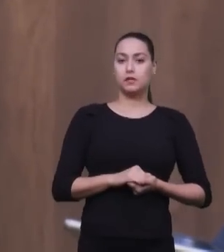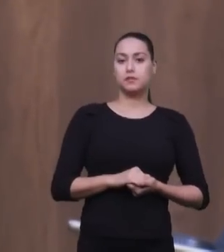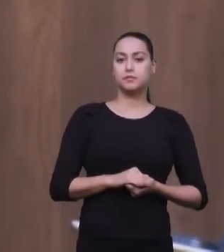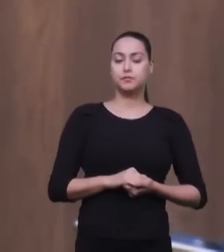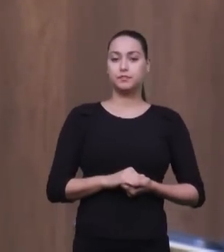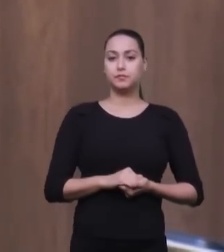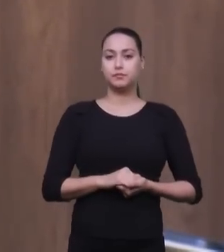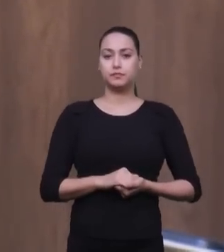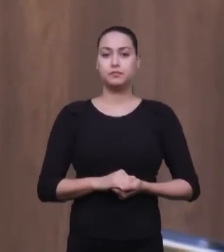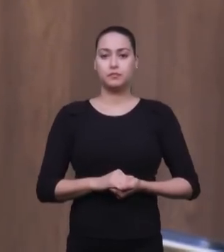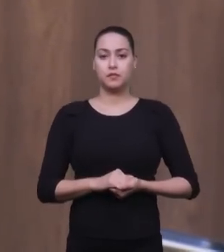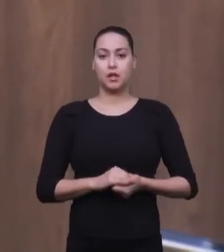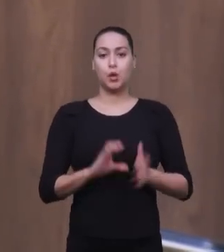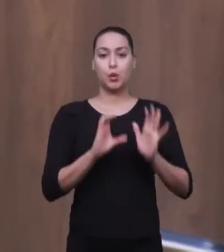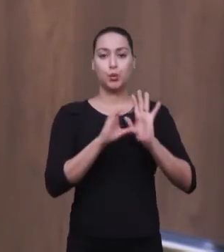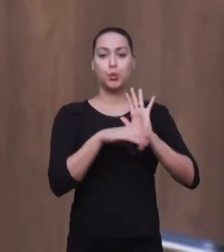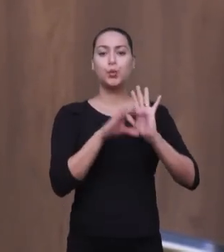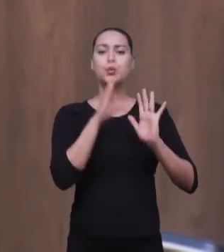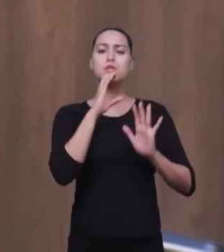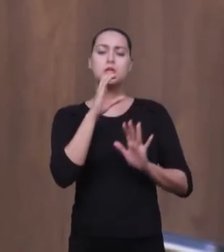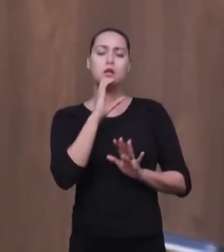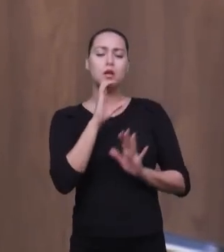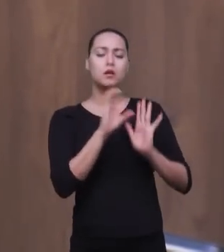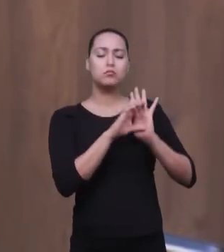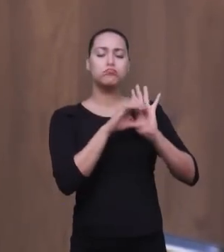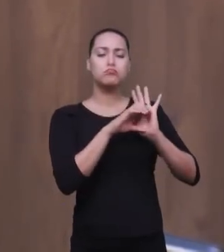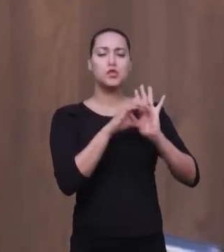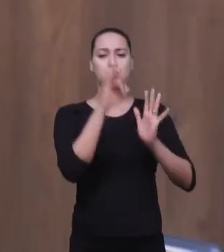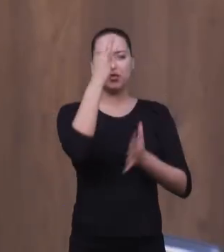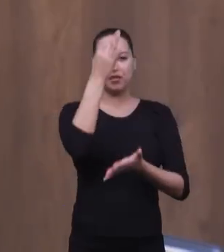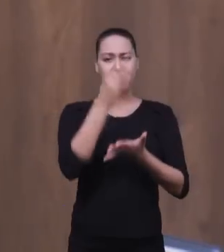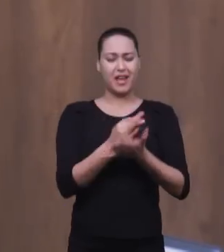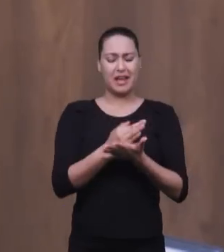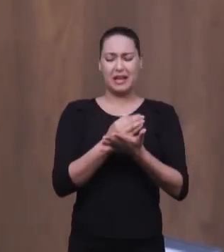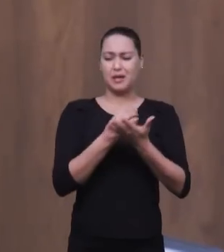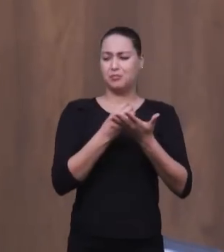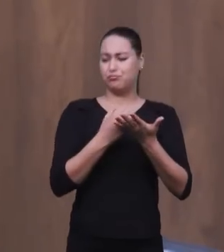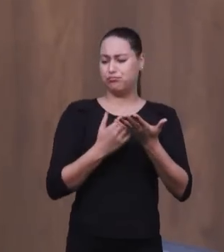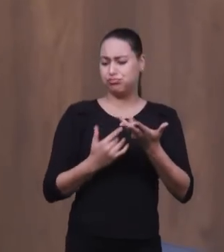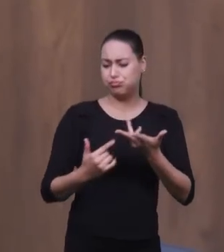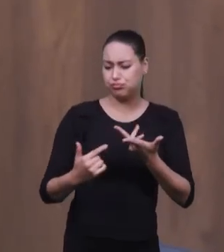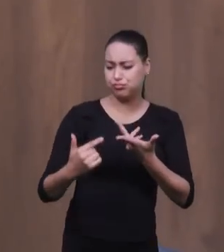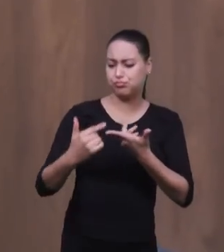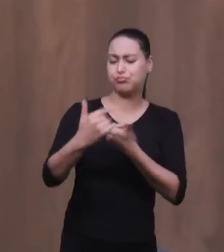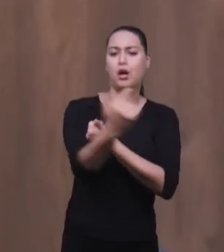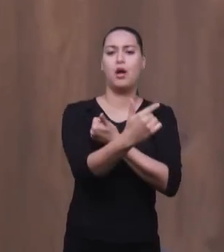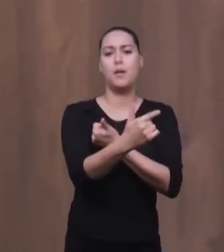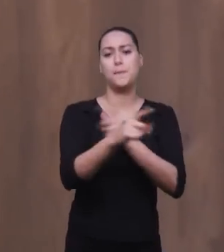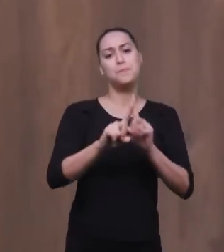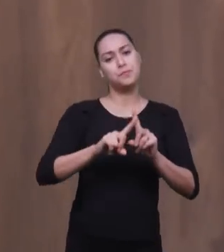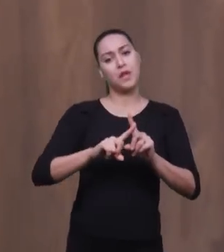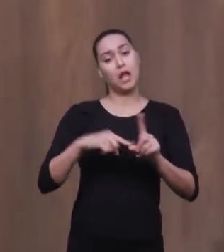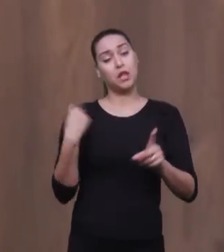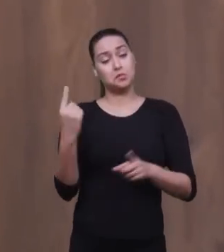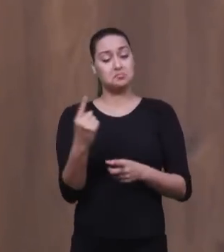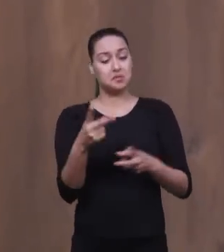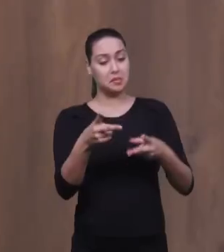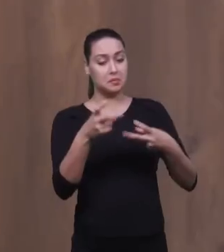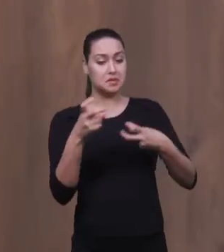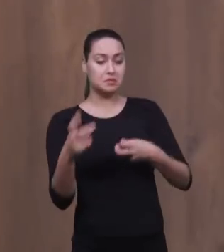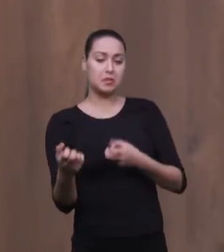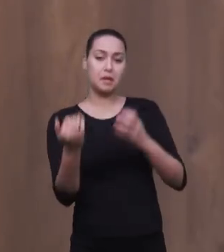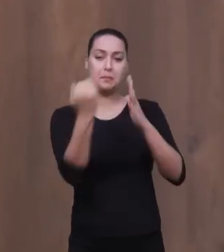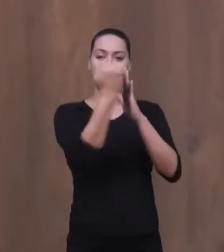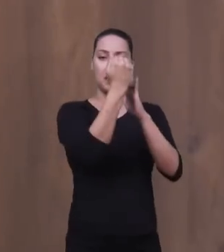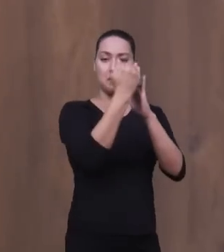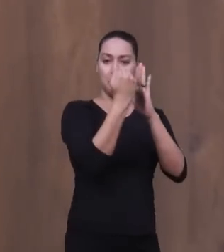E, na verdade, o conceito de fé, naturalmente, ele é muito vasto, é muito variado, e nós vamos, inclusive, abordar alguns